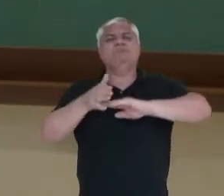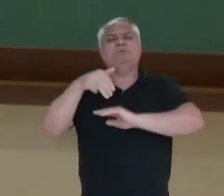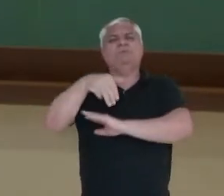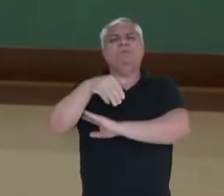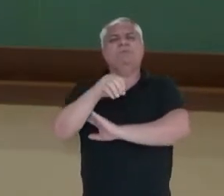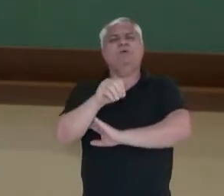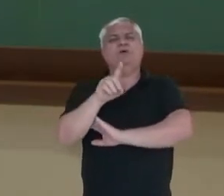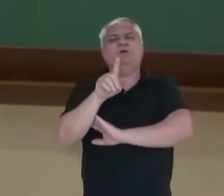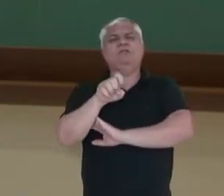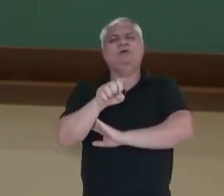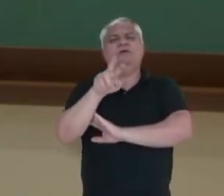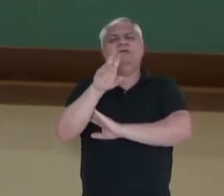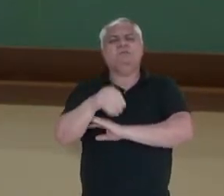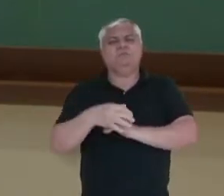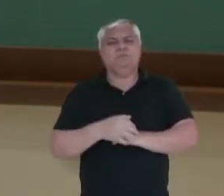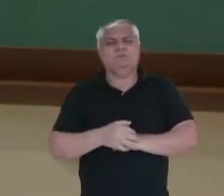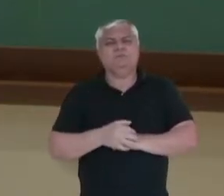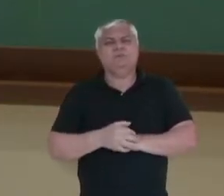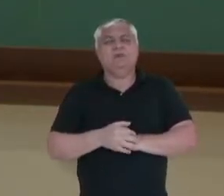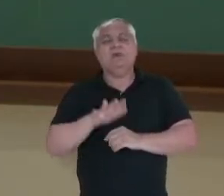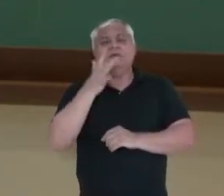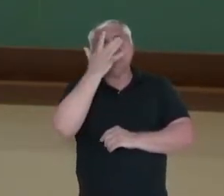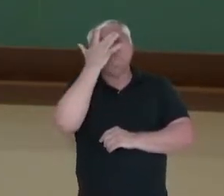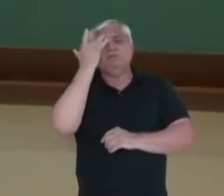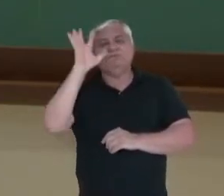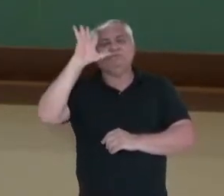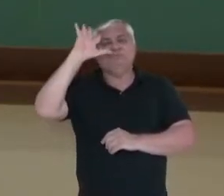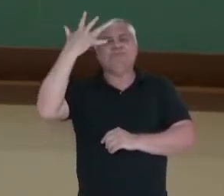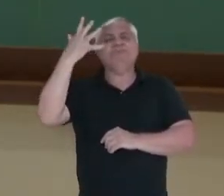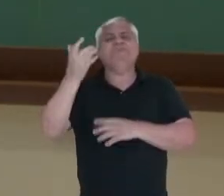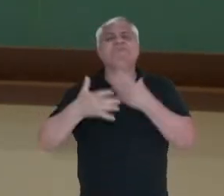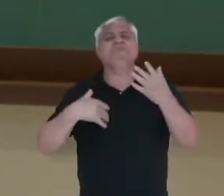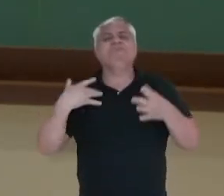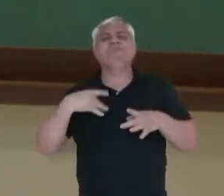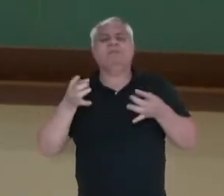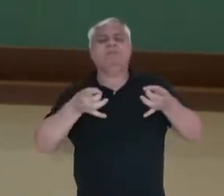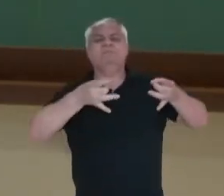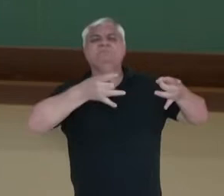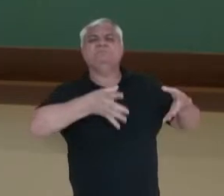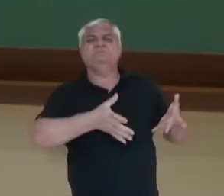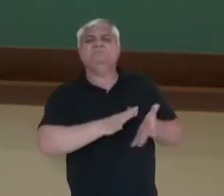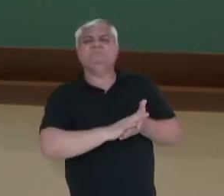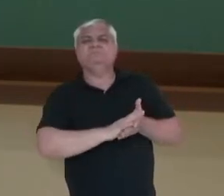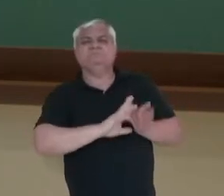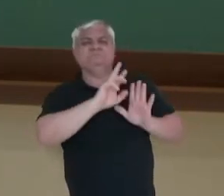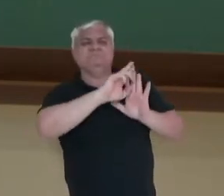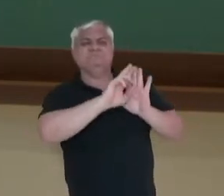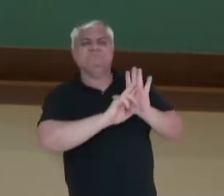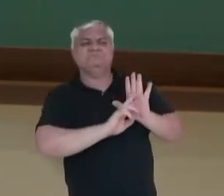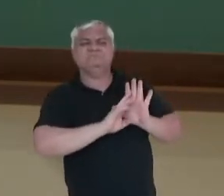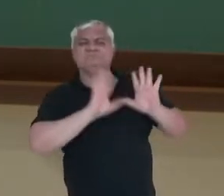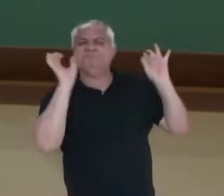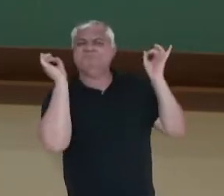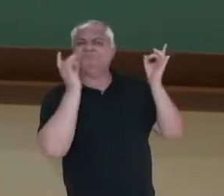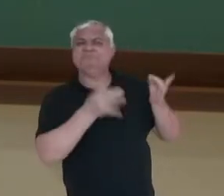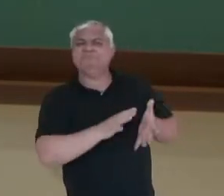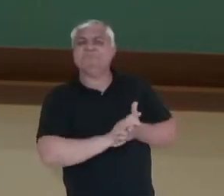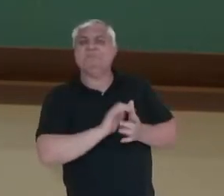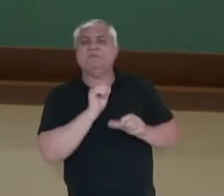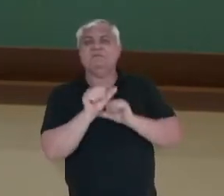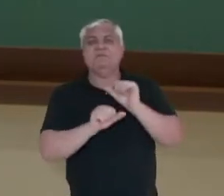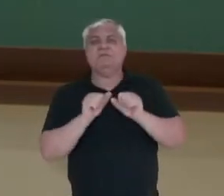as pessoas resolveram abandonar a sua vida sem regras, a sua liberdade